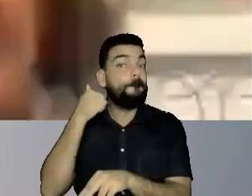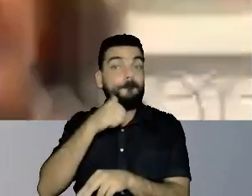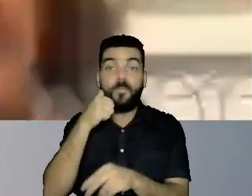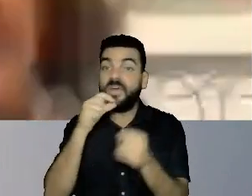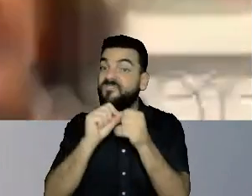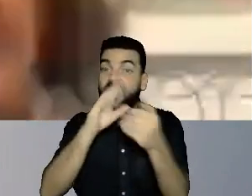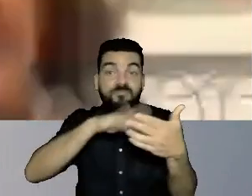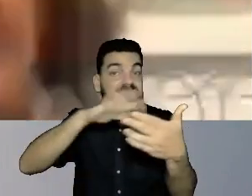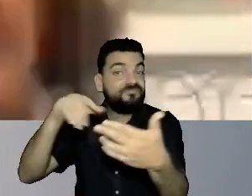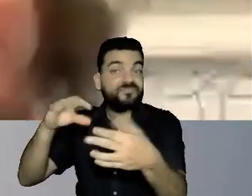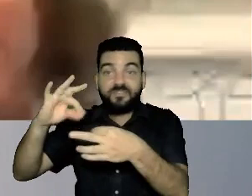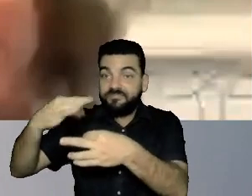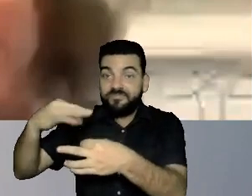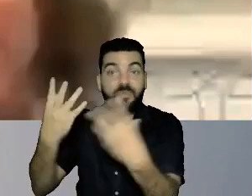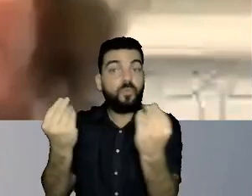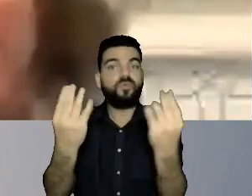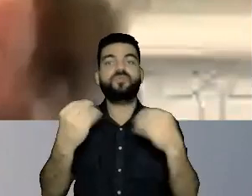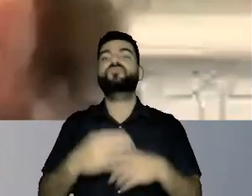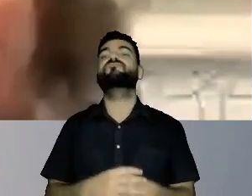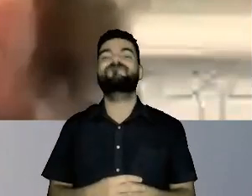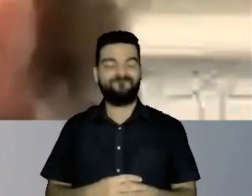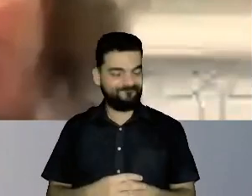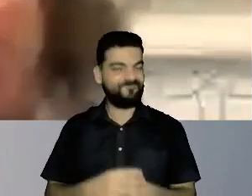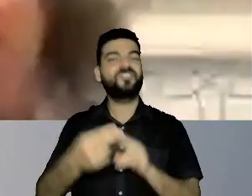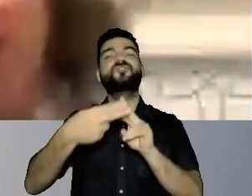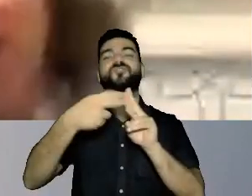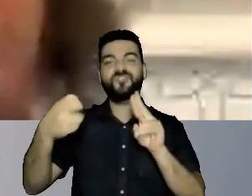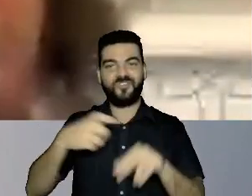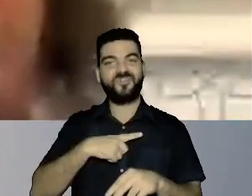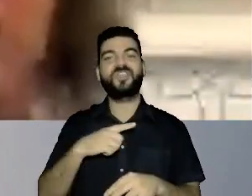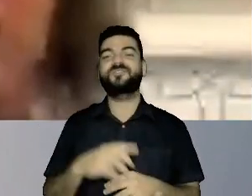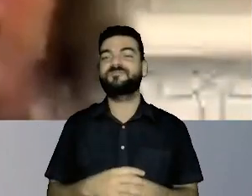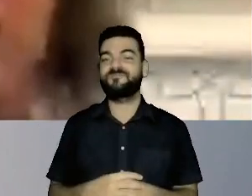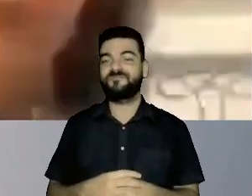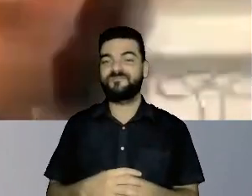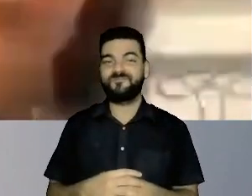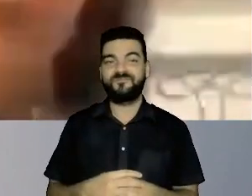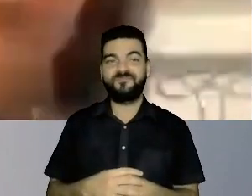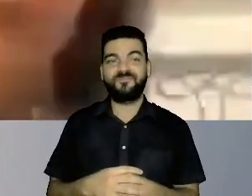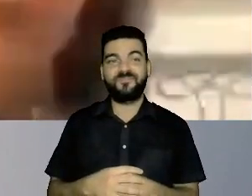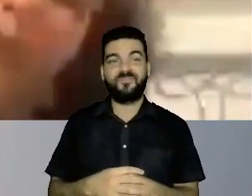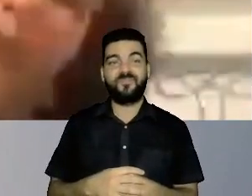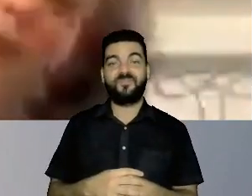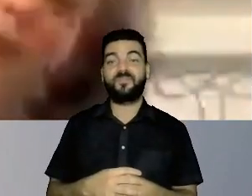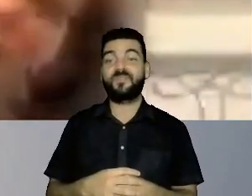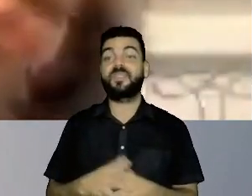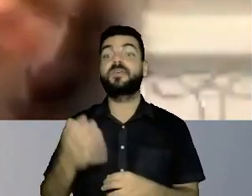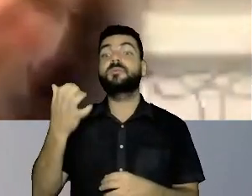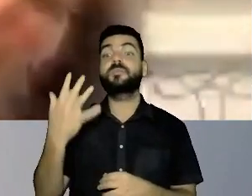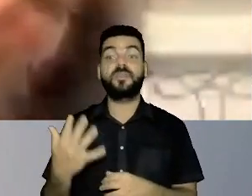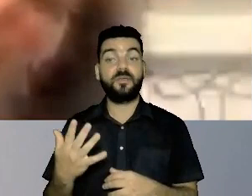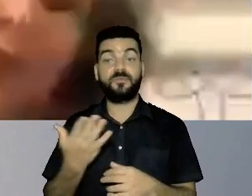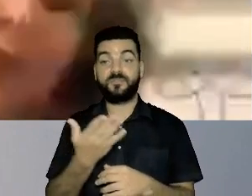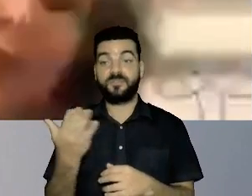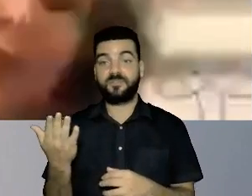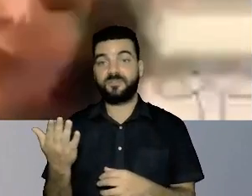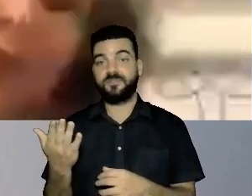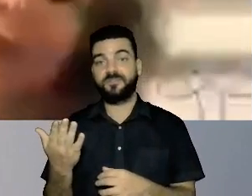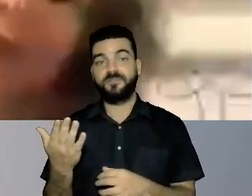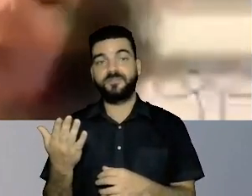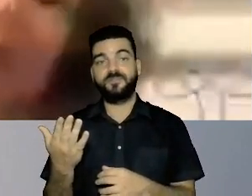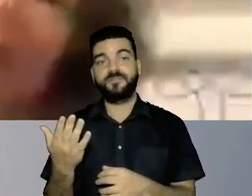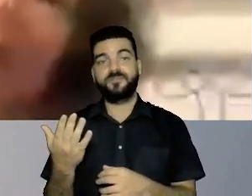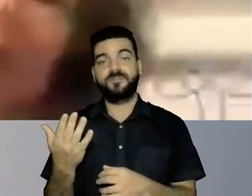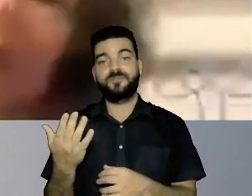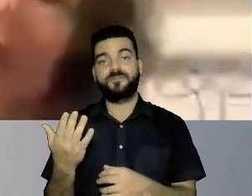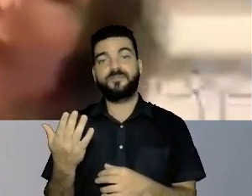e isso, se você pensar na cultura indígena, as mulheres têm um papel muito importante no artesanato indígena,